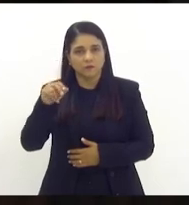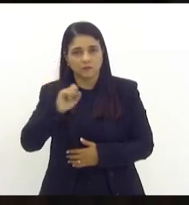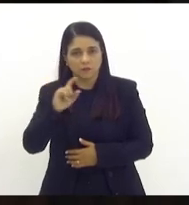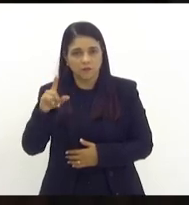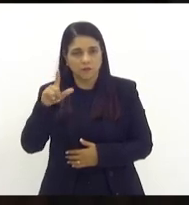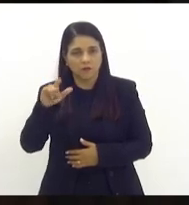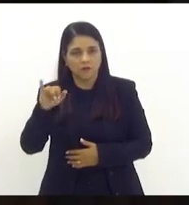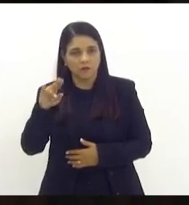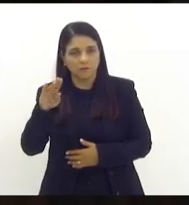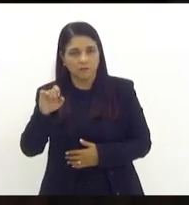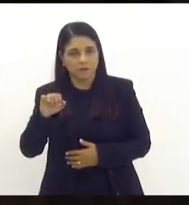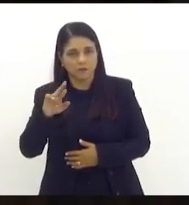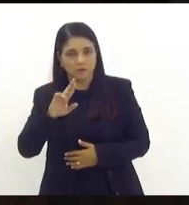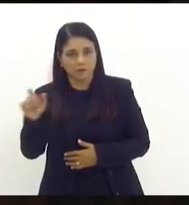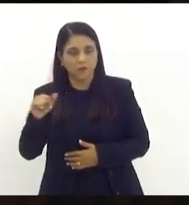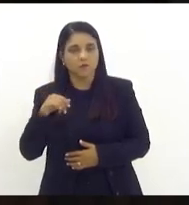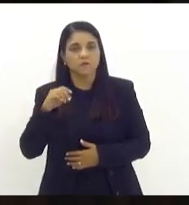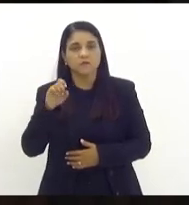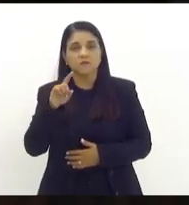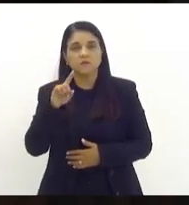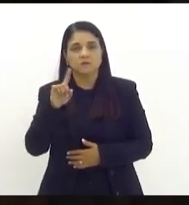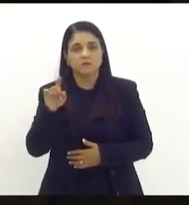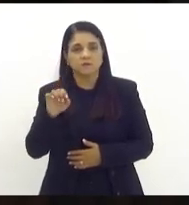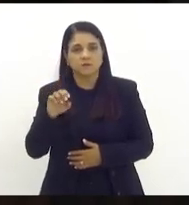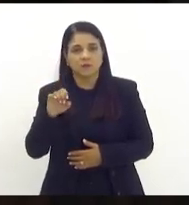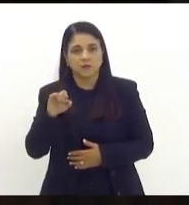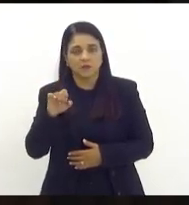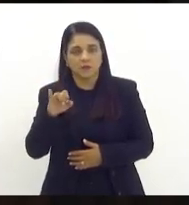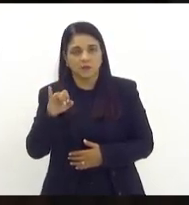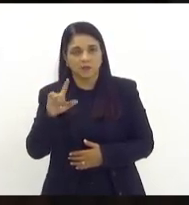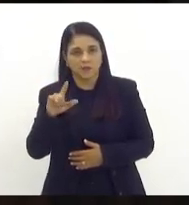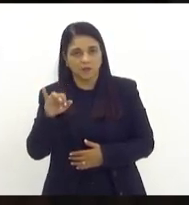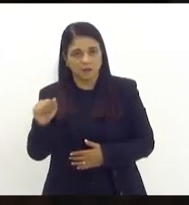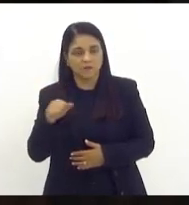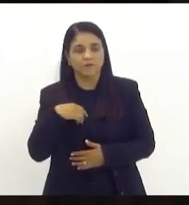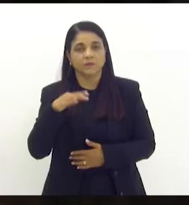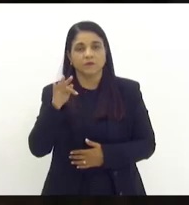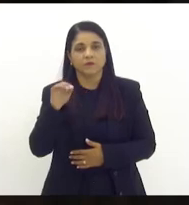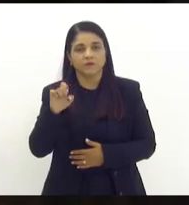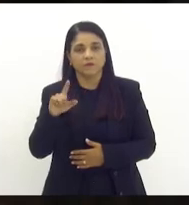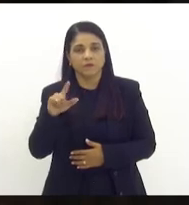Célia Jordão Felipe Soares